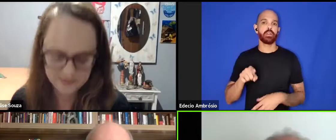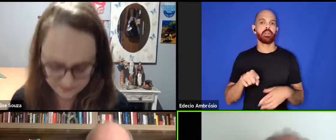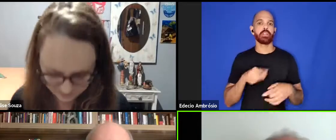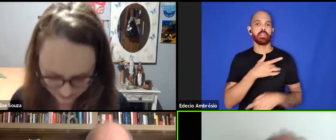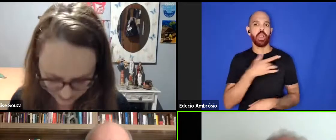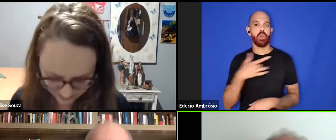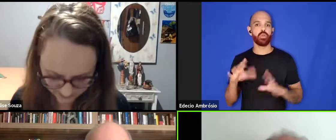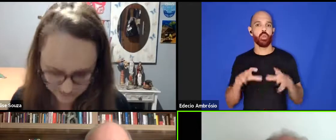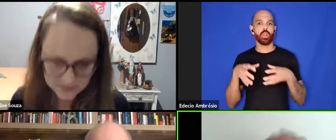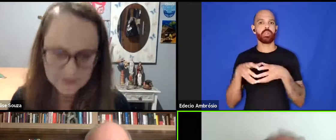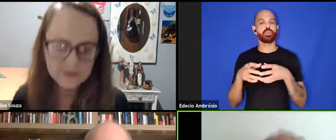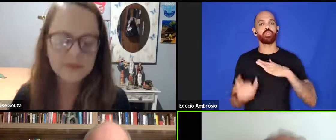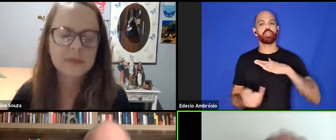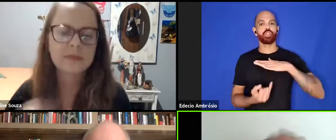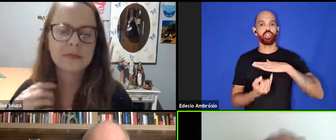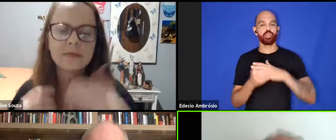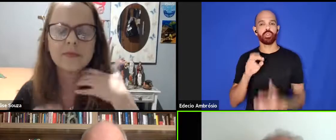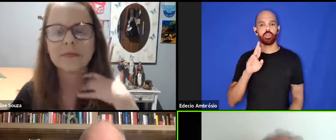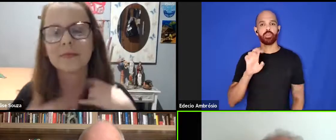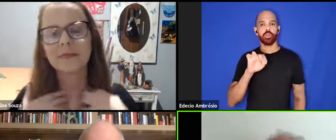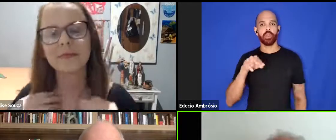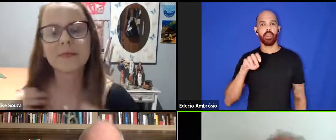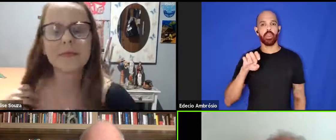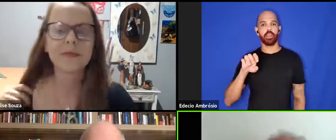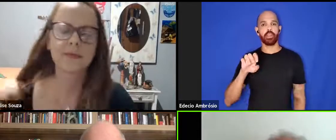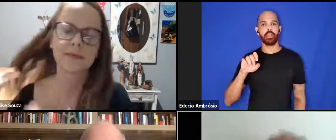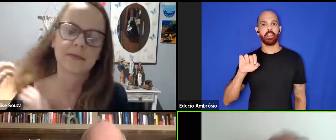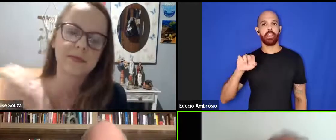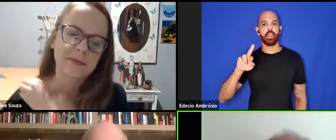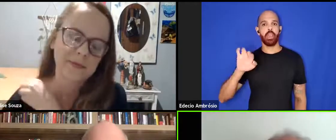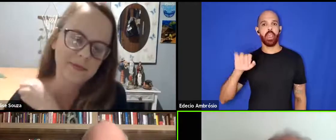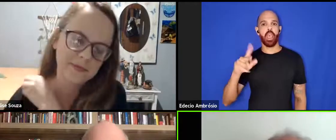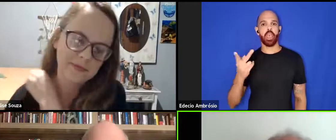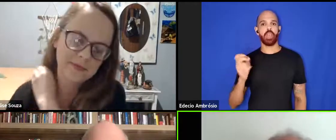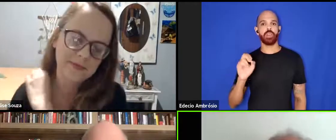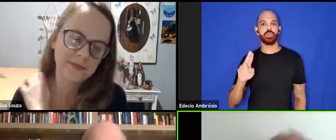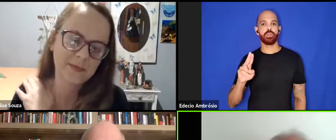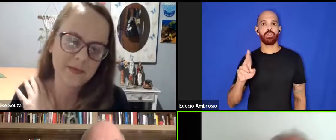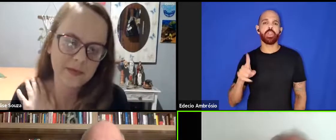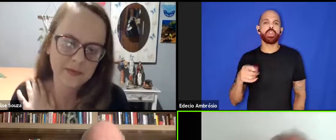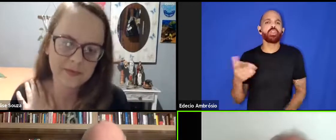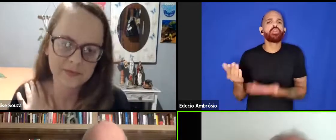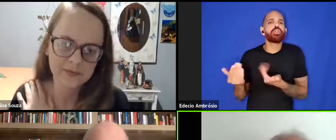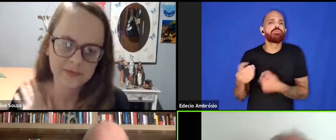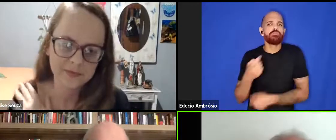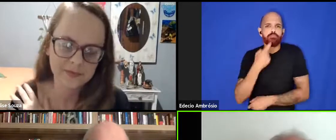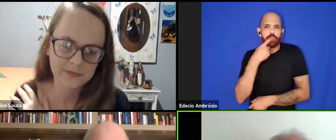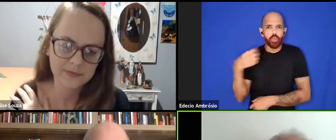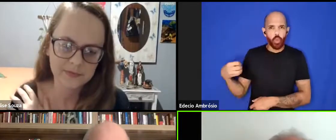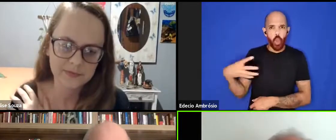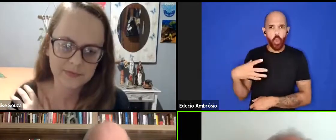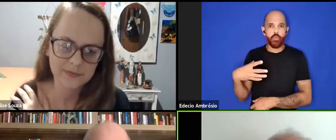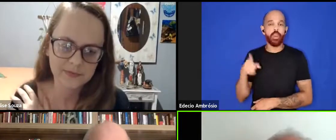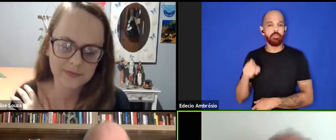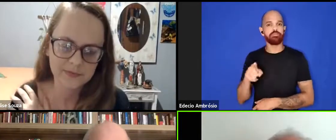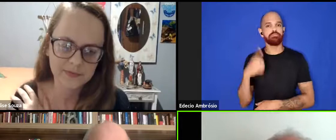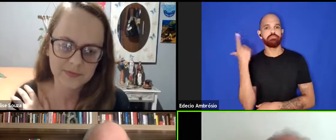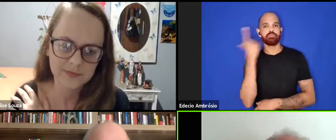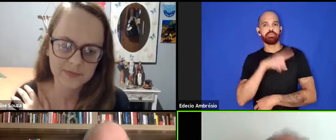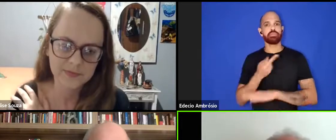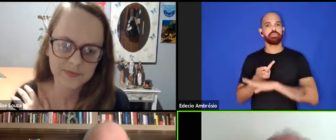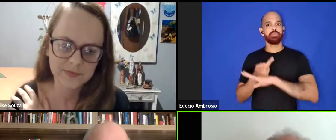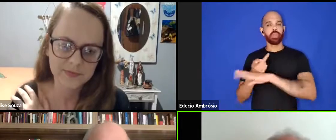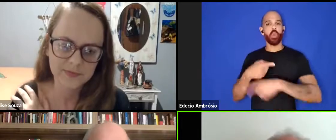Instituto René Rachou. É um curso jovem, emergente, e que recebeu esse reconhecimento competindo